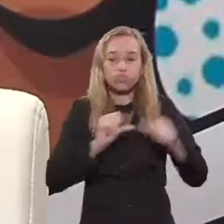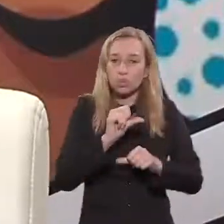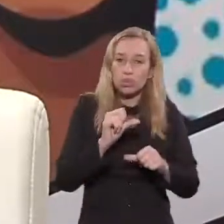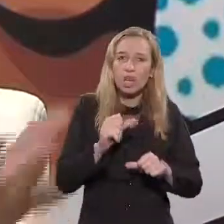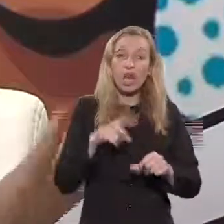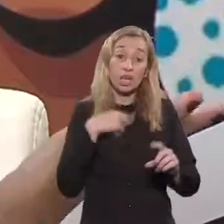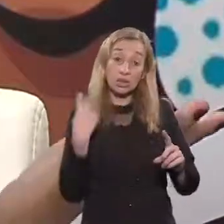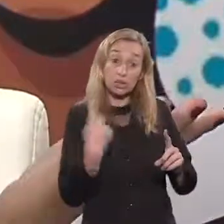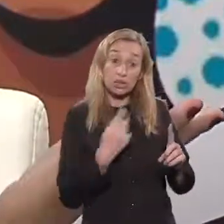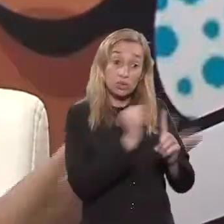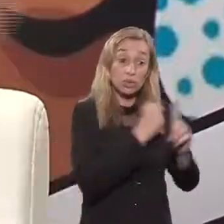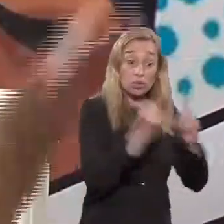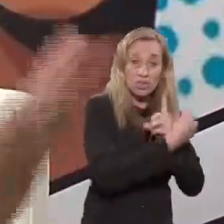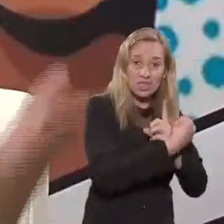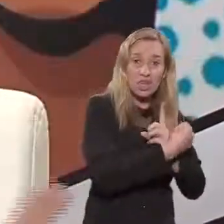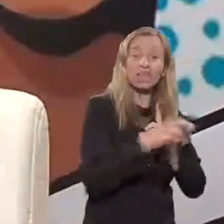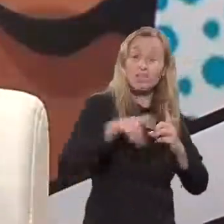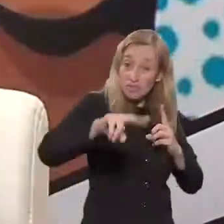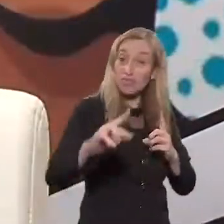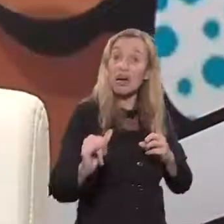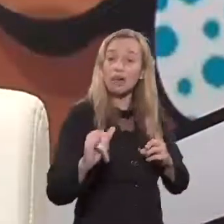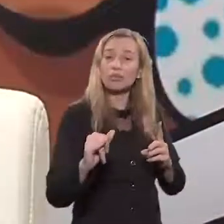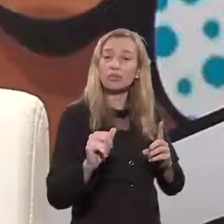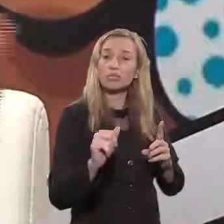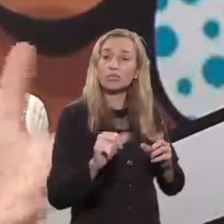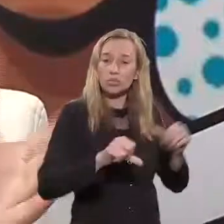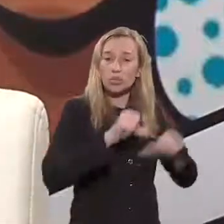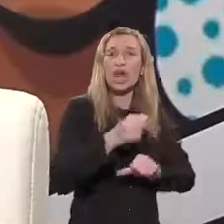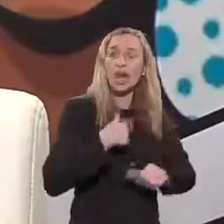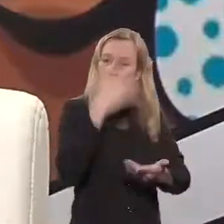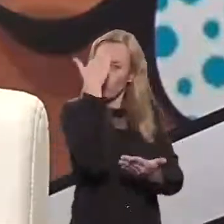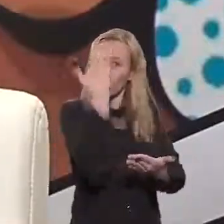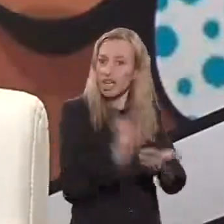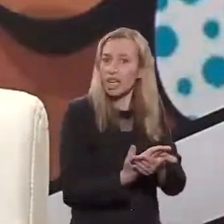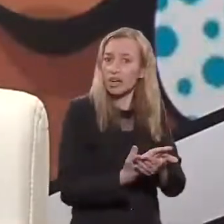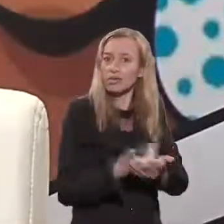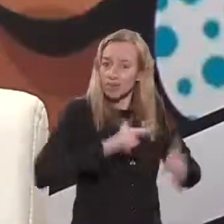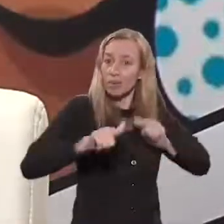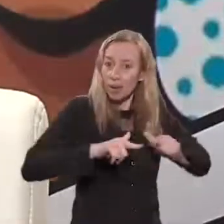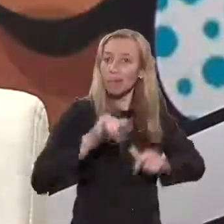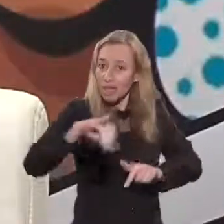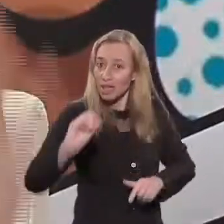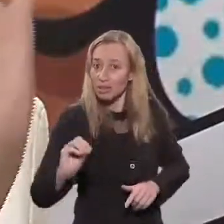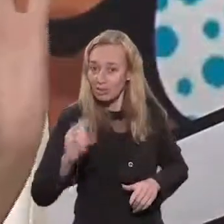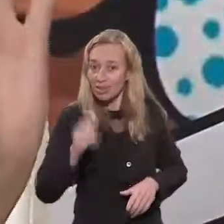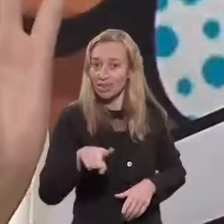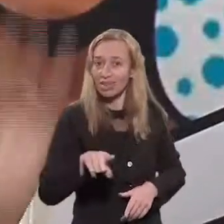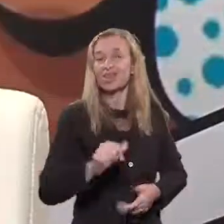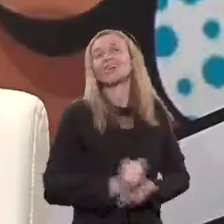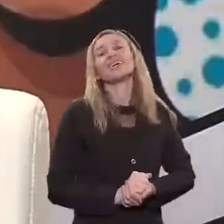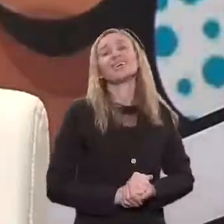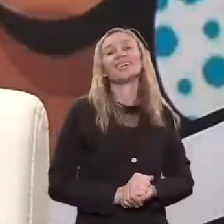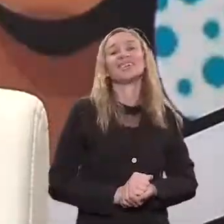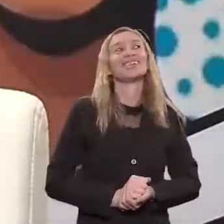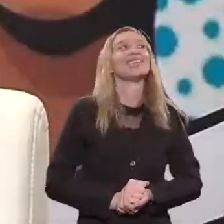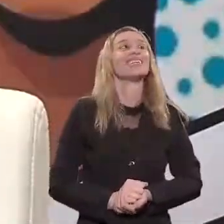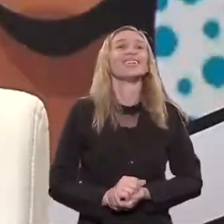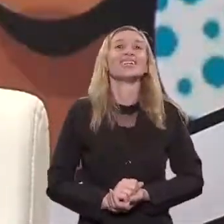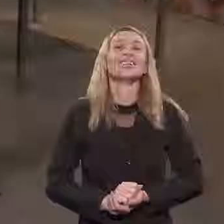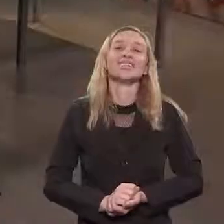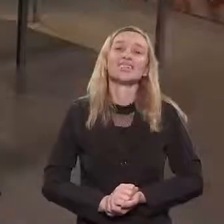necessidade, tudo muda. A nossa sociedade vai mudar efetivamente. Eu creio nisso, eu trabalho para isso, né?